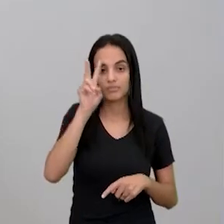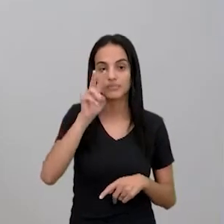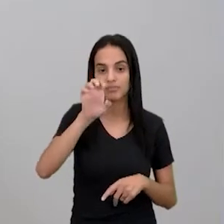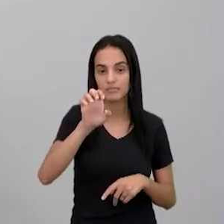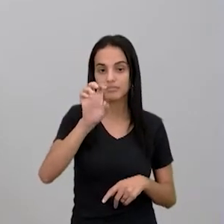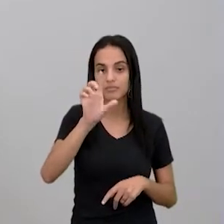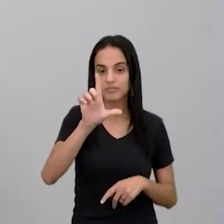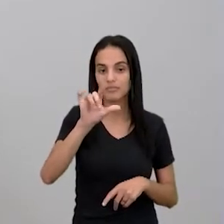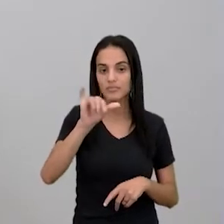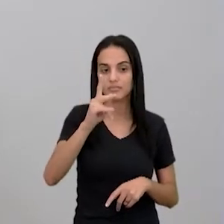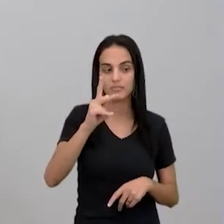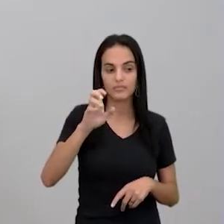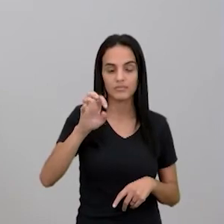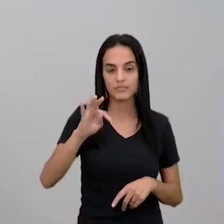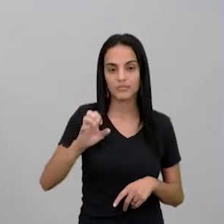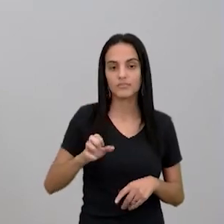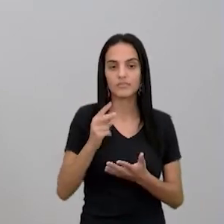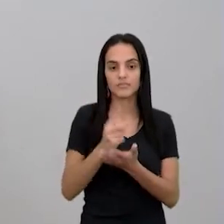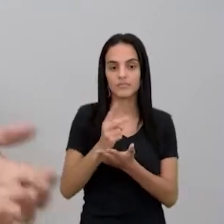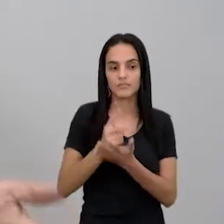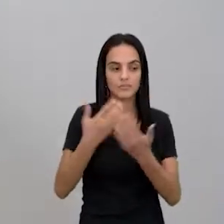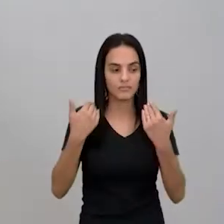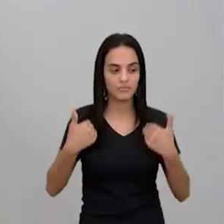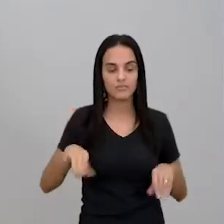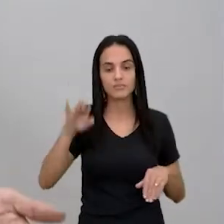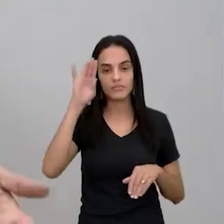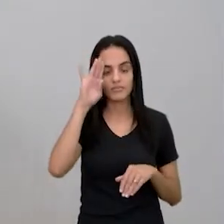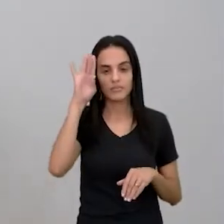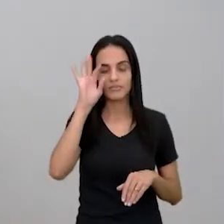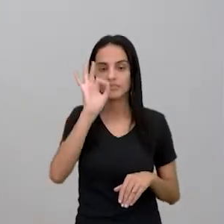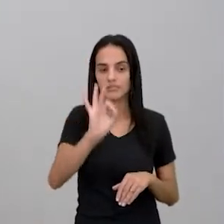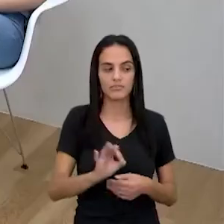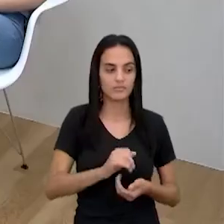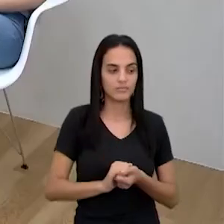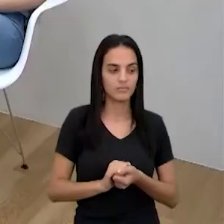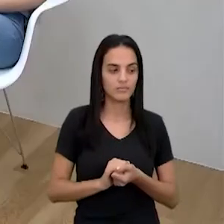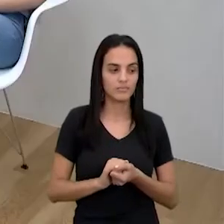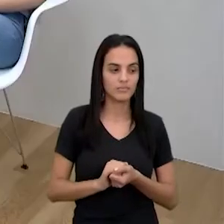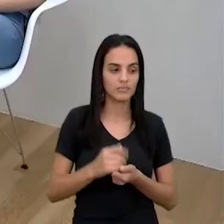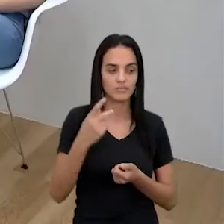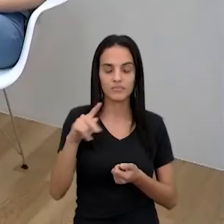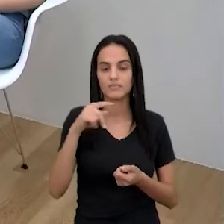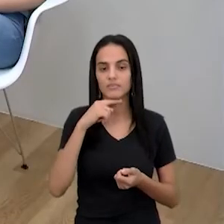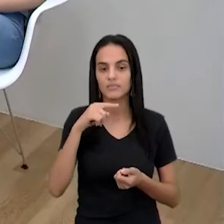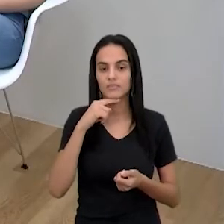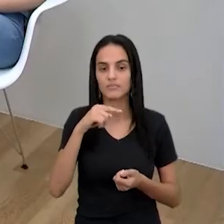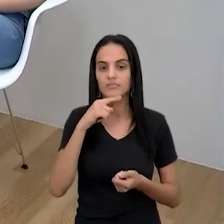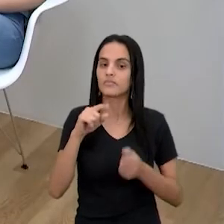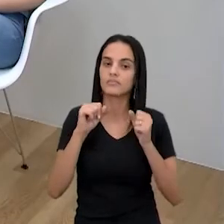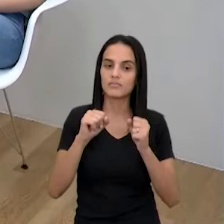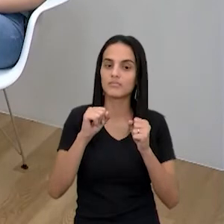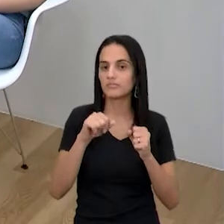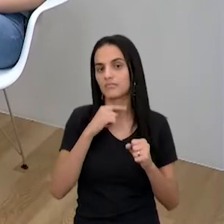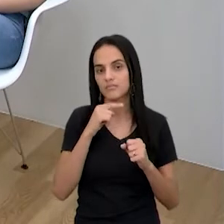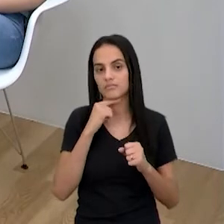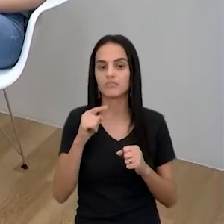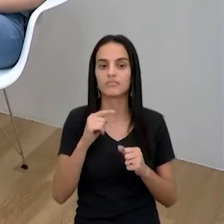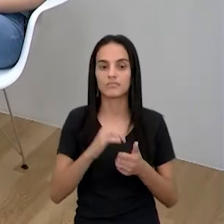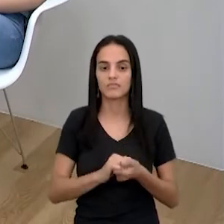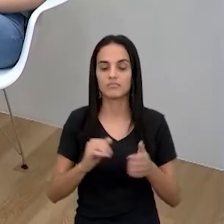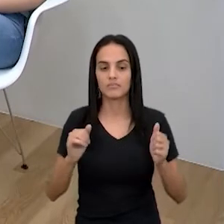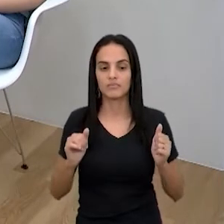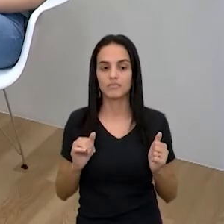daí do professor, justamente, né, relacionando então essas questões aí da agricultura com a tecnologia e também das questões